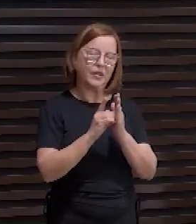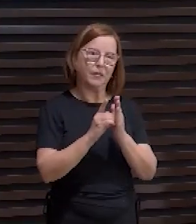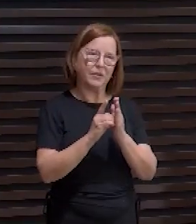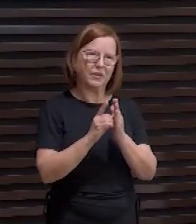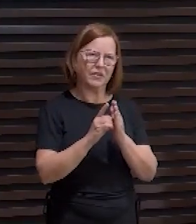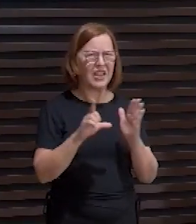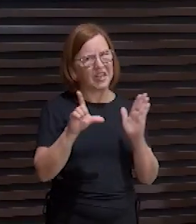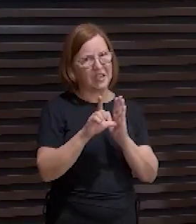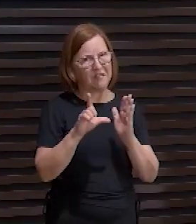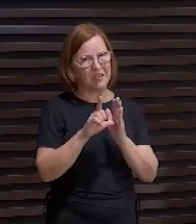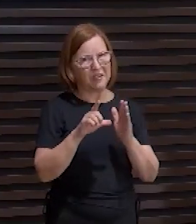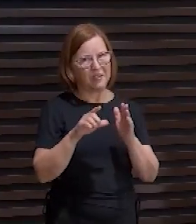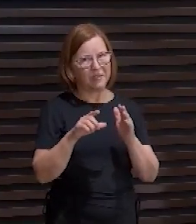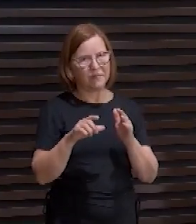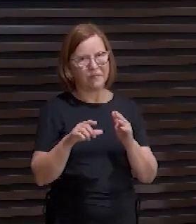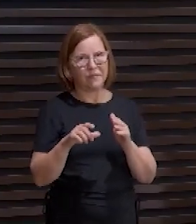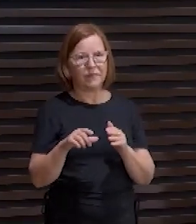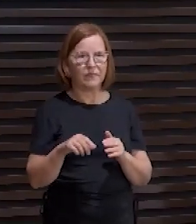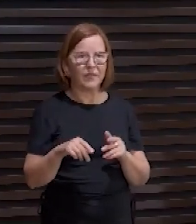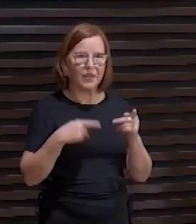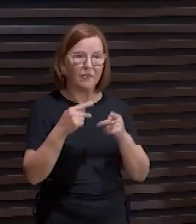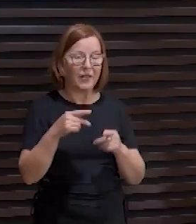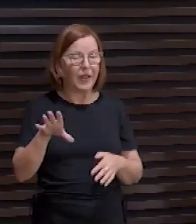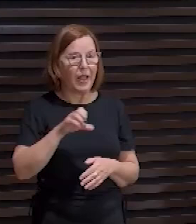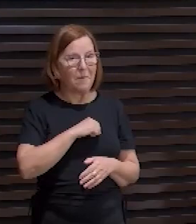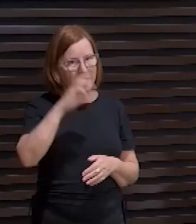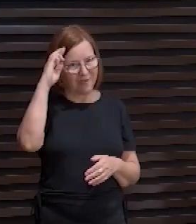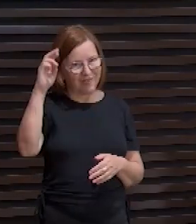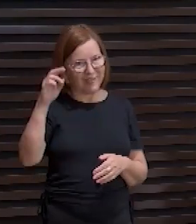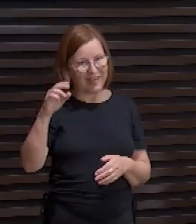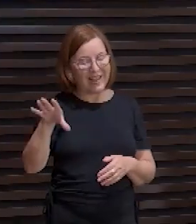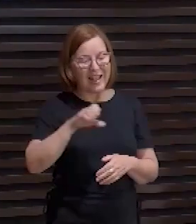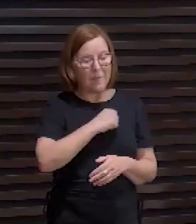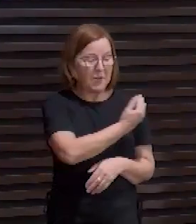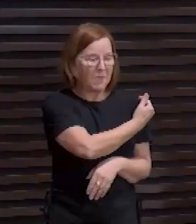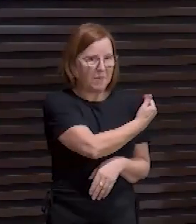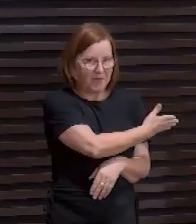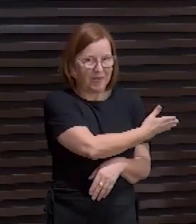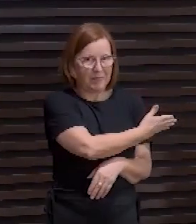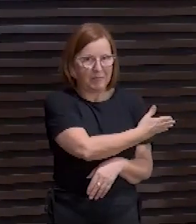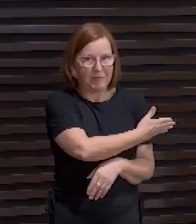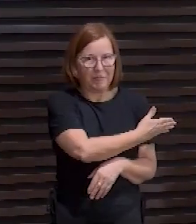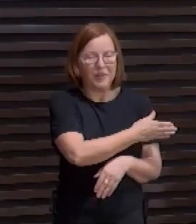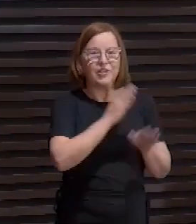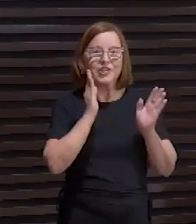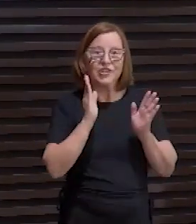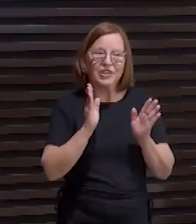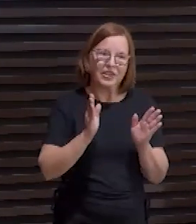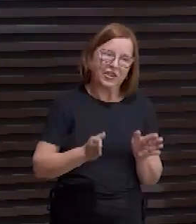precisa abrir, que fala para amar o Senhor e amar o próximo. De fato, isso já era ministrado para a igreja da